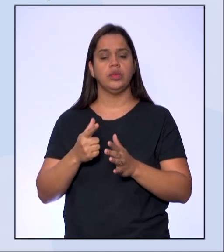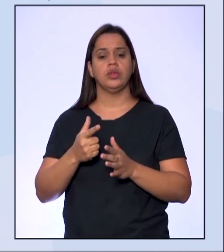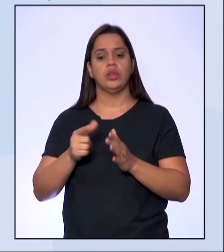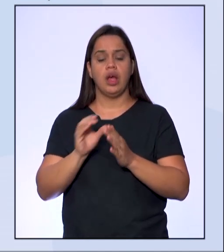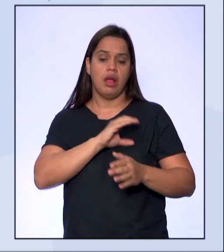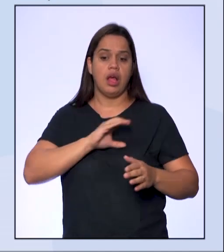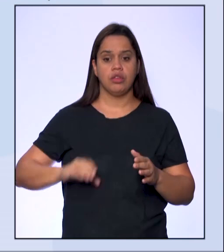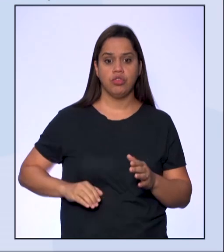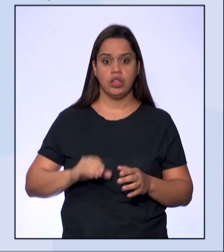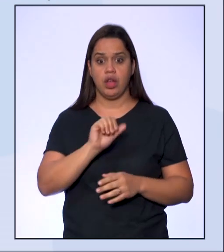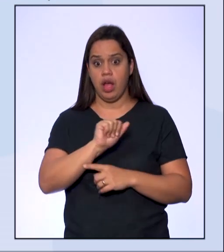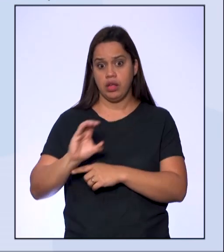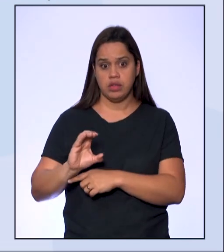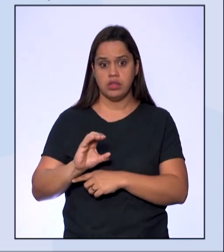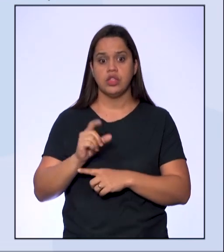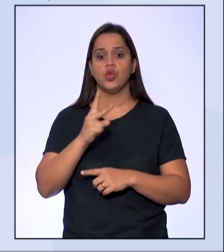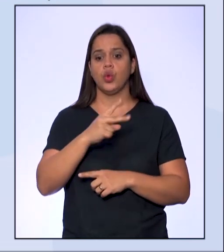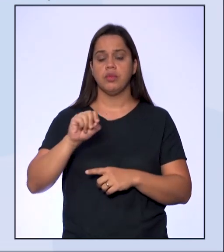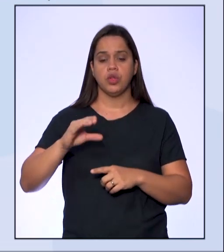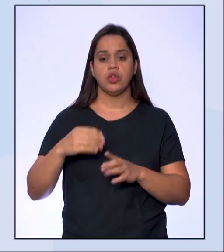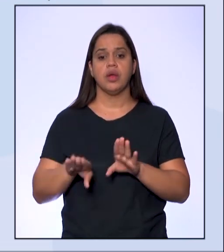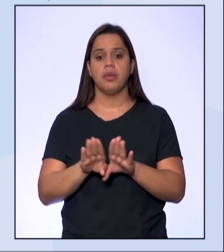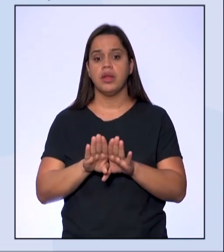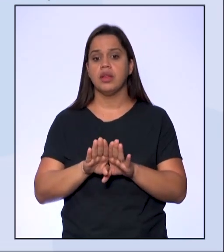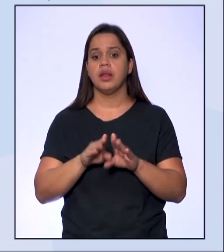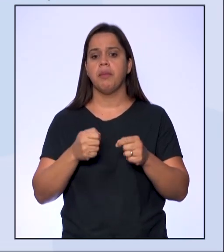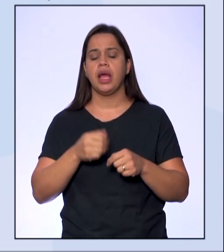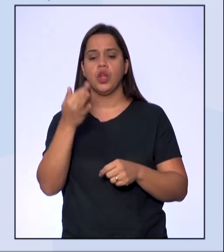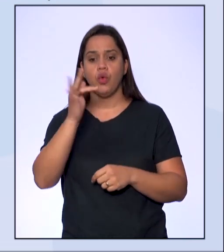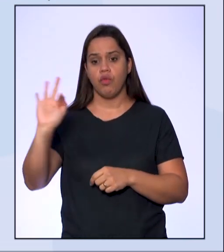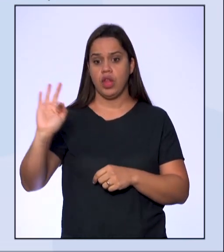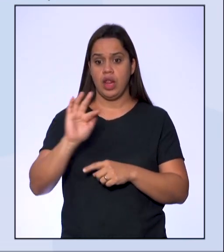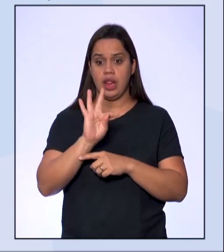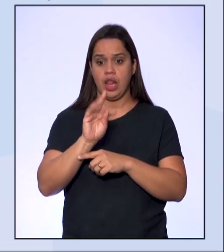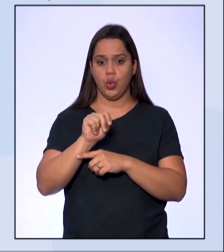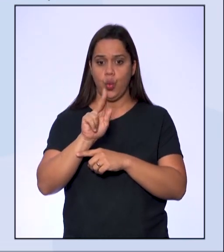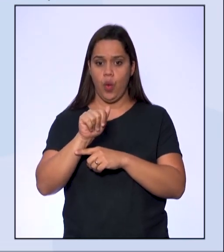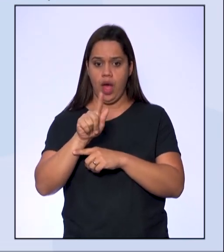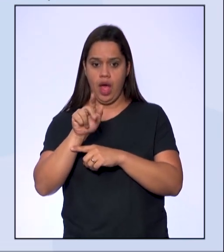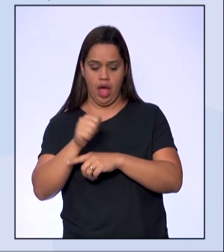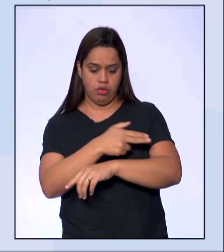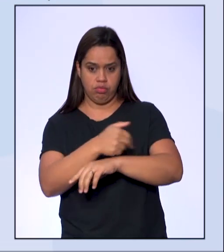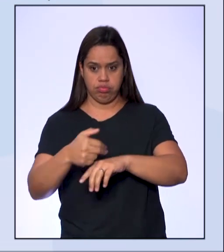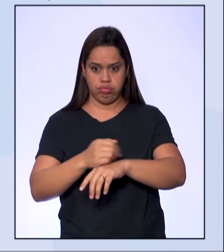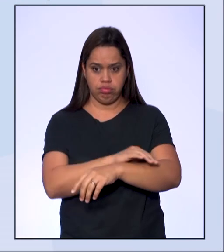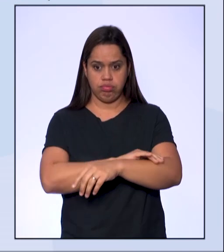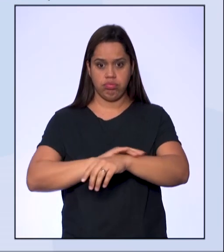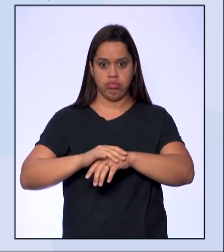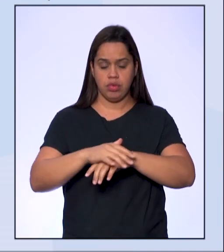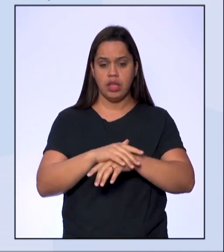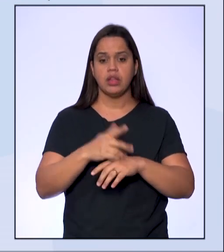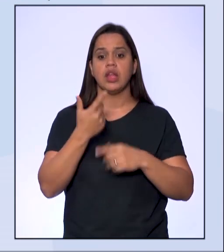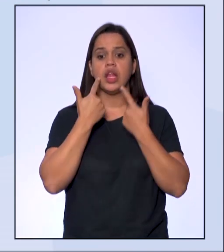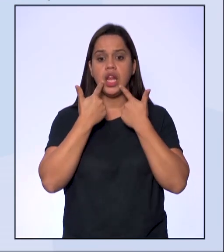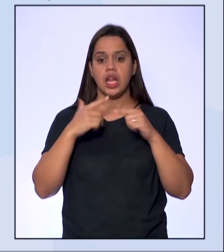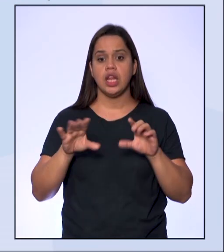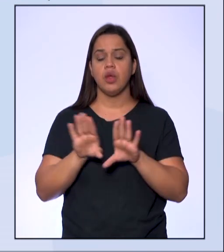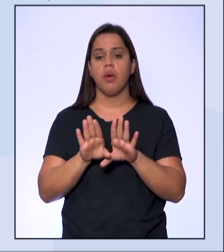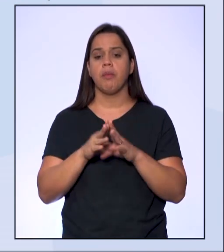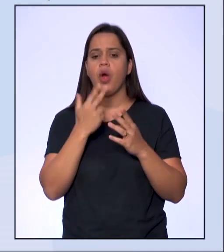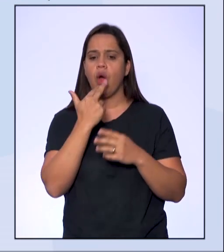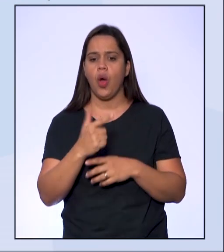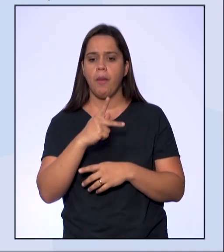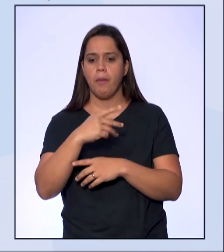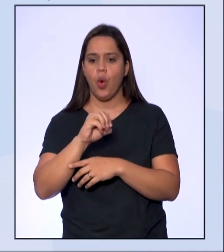pele. Tatuagem, no francês tatouage e no inglês tattoo, originou-se em línguas polinésias,